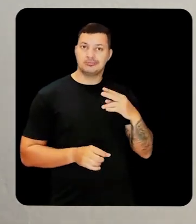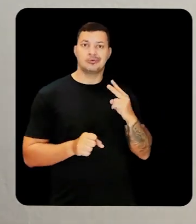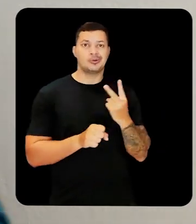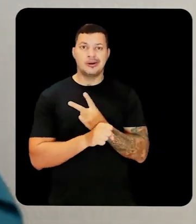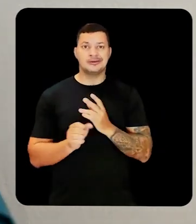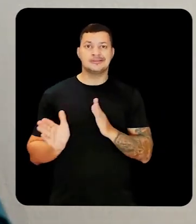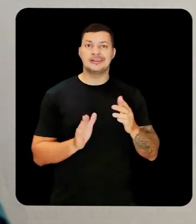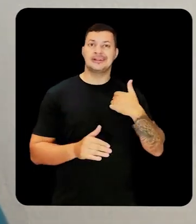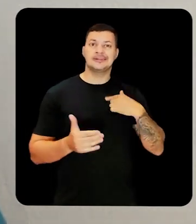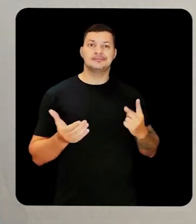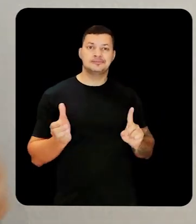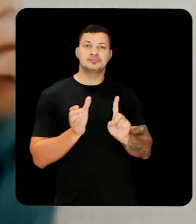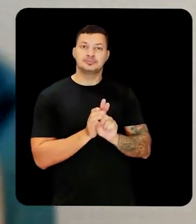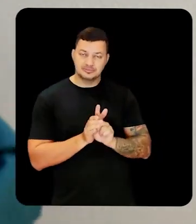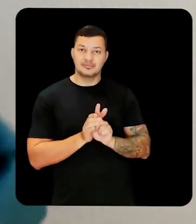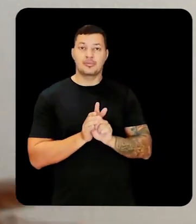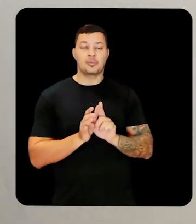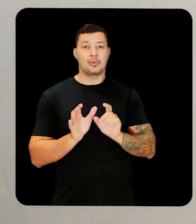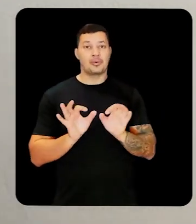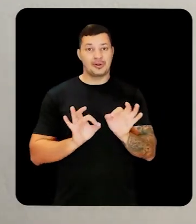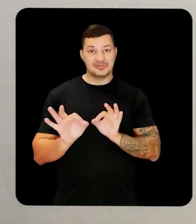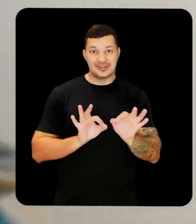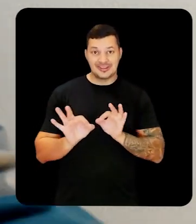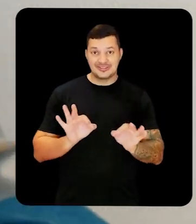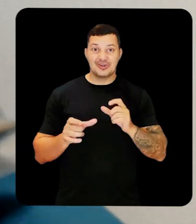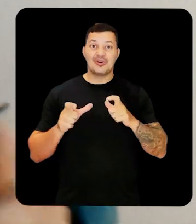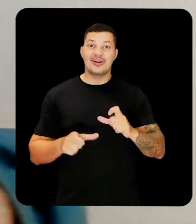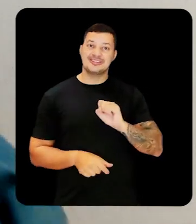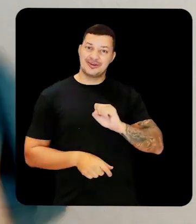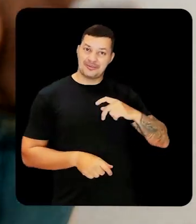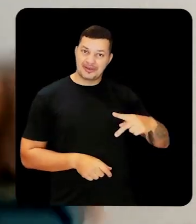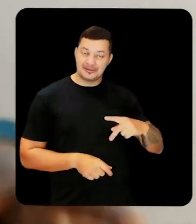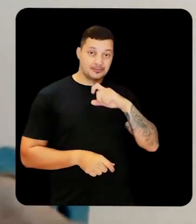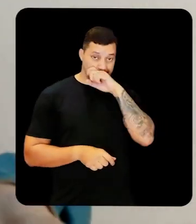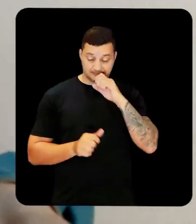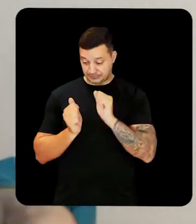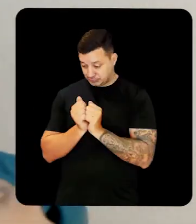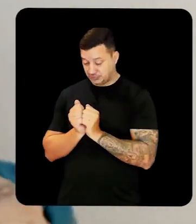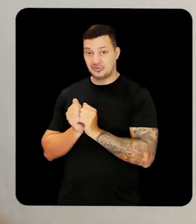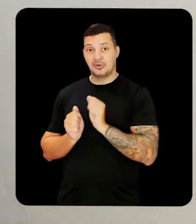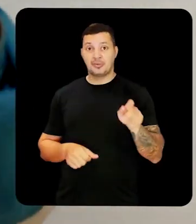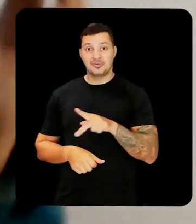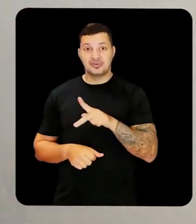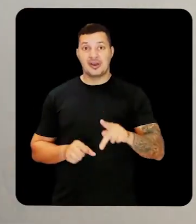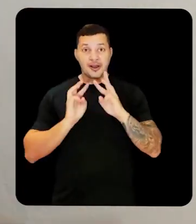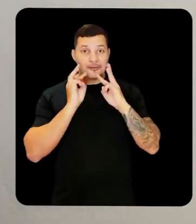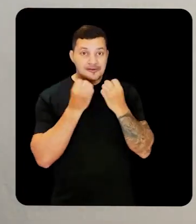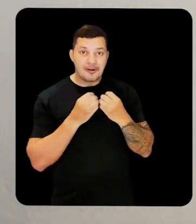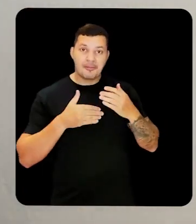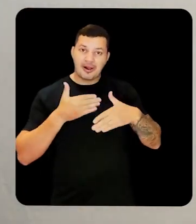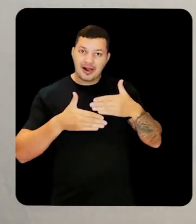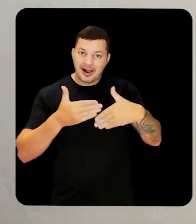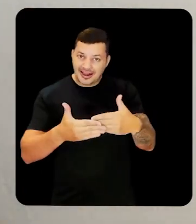eu passei a fazer parte do Centro Educacional Missão de São Pedro. Nessa trajetória, a montagem com os professores, as oficinas